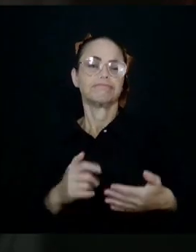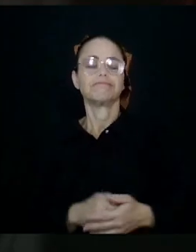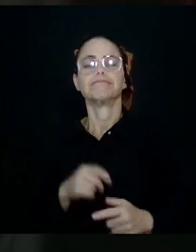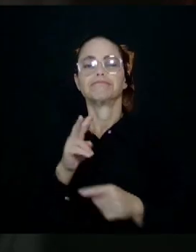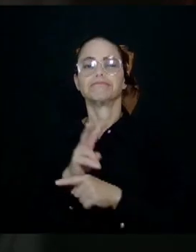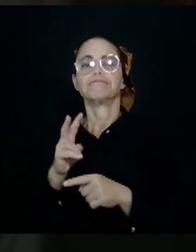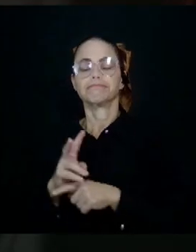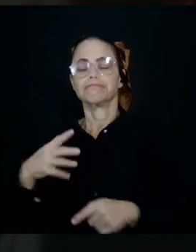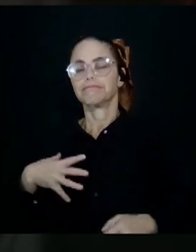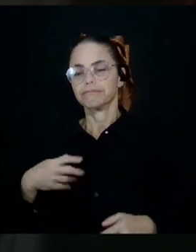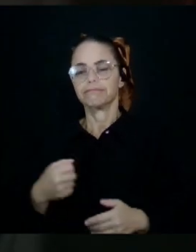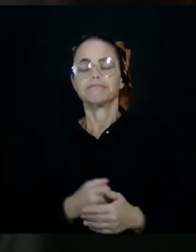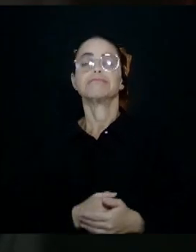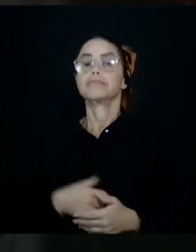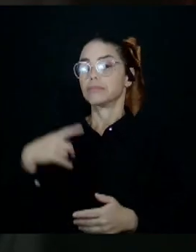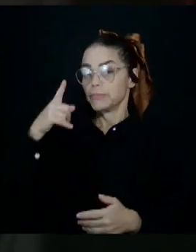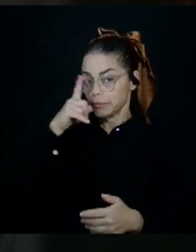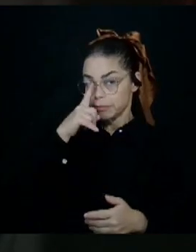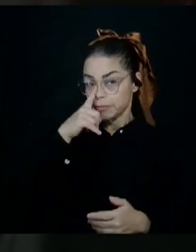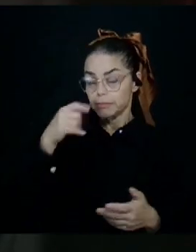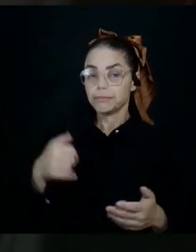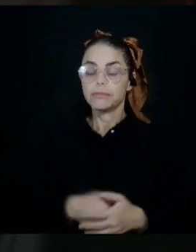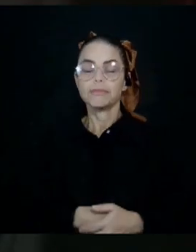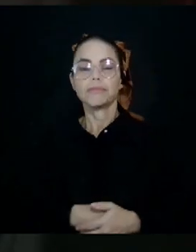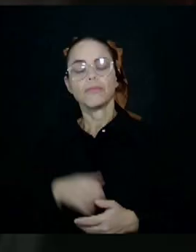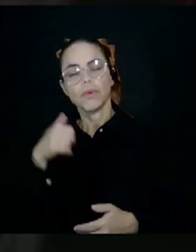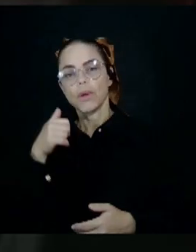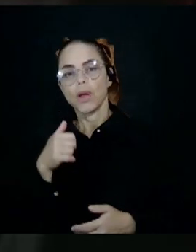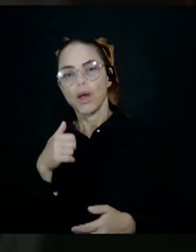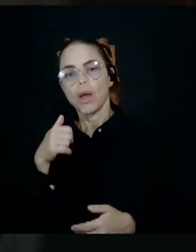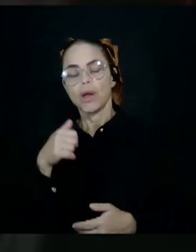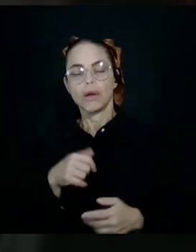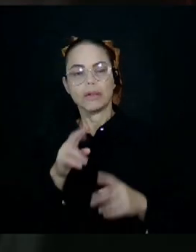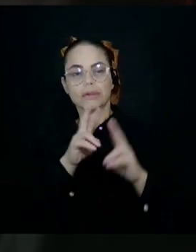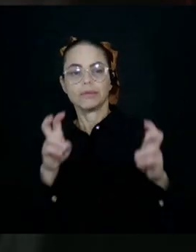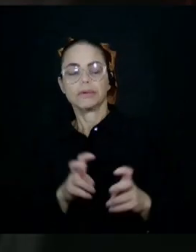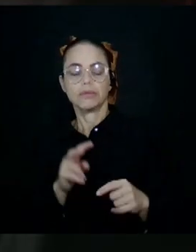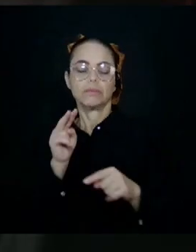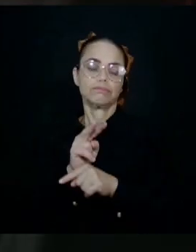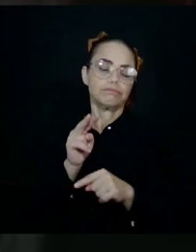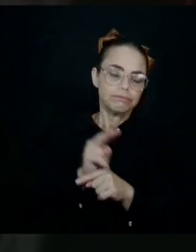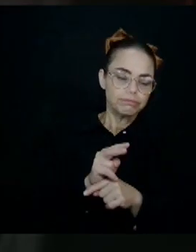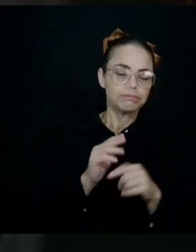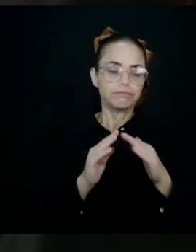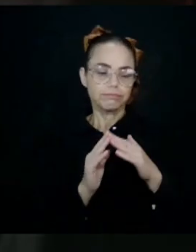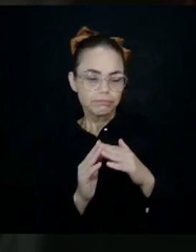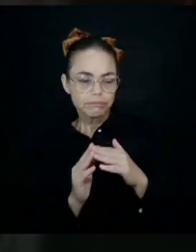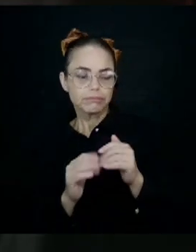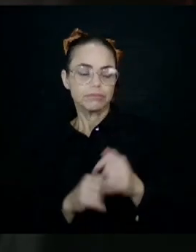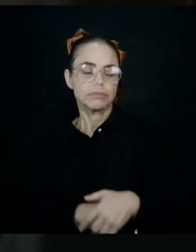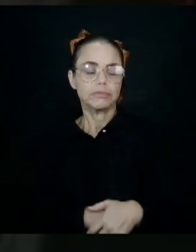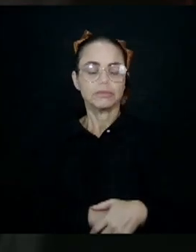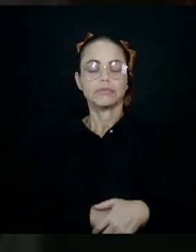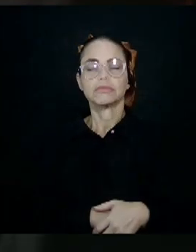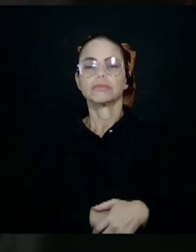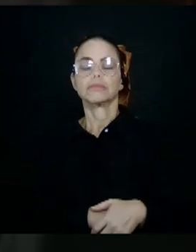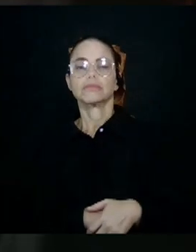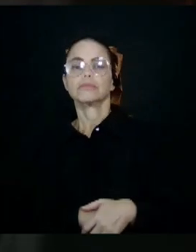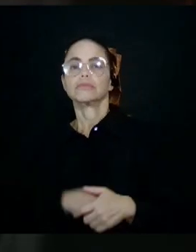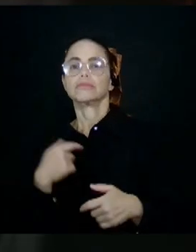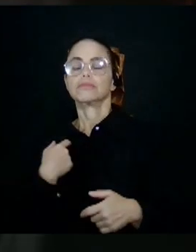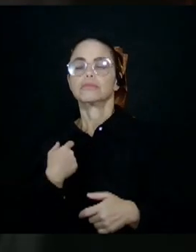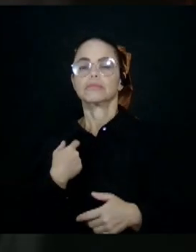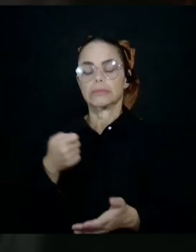por diante. E aí a gente acaba tendo aquele rótulo de cuidadora e tal. Esse rótulo que foi imposto,